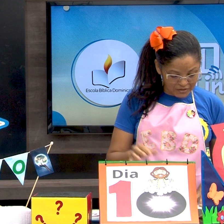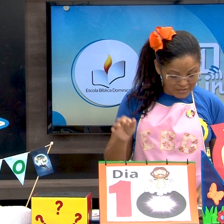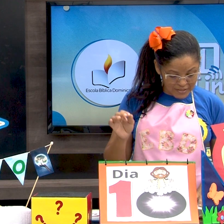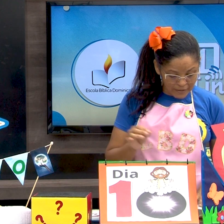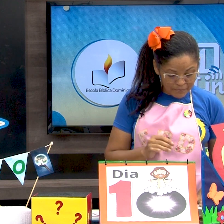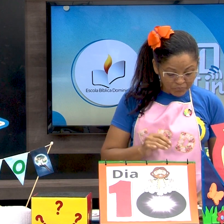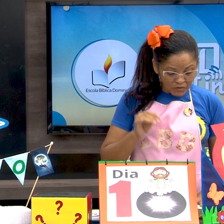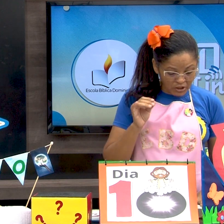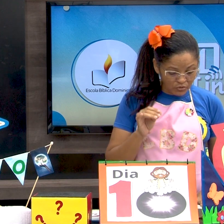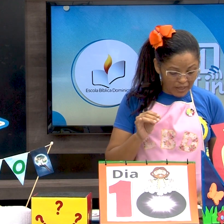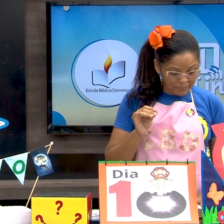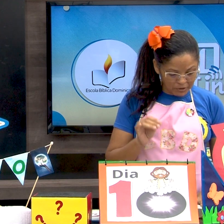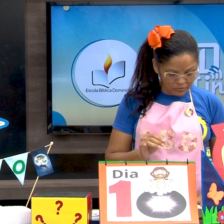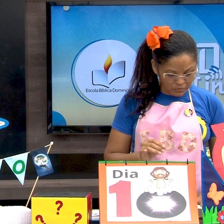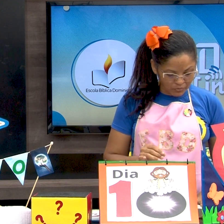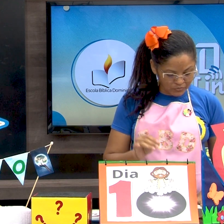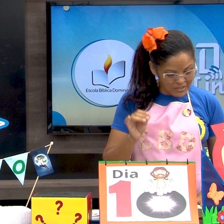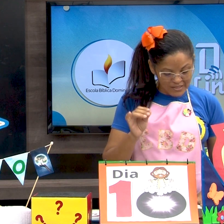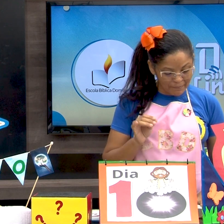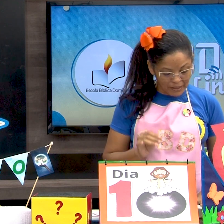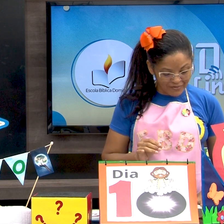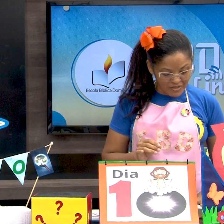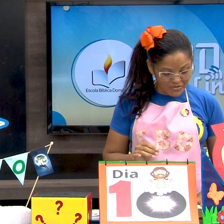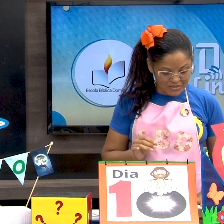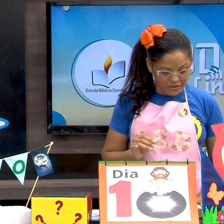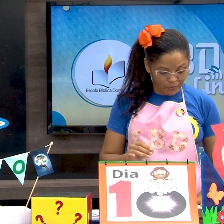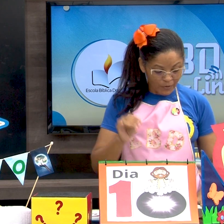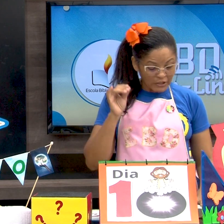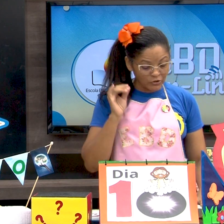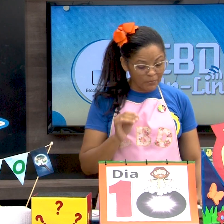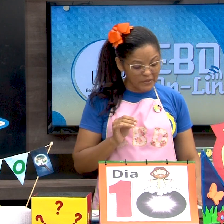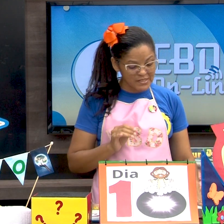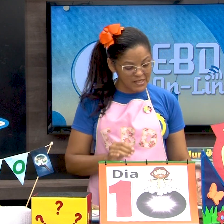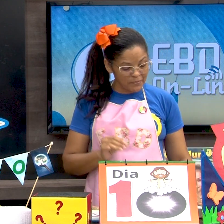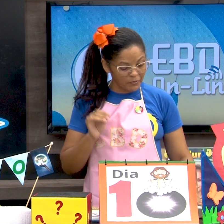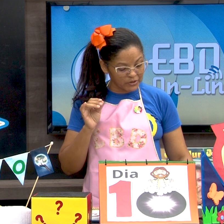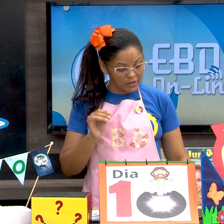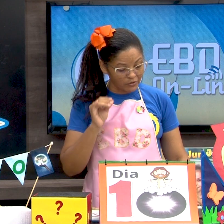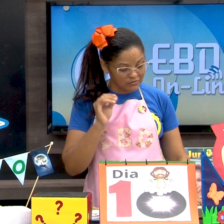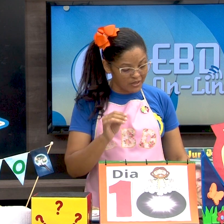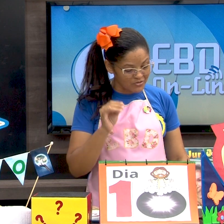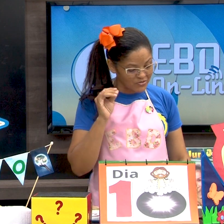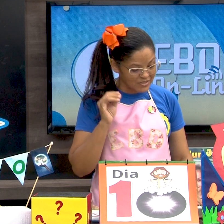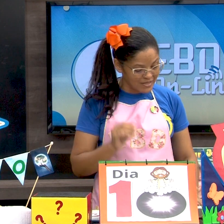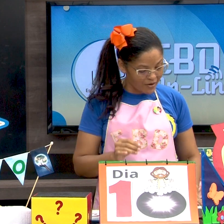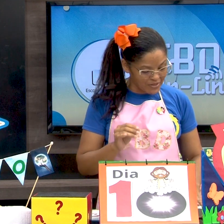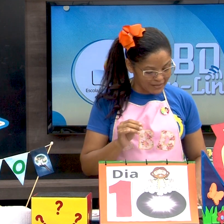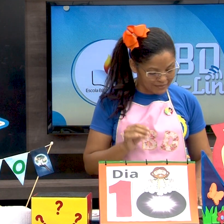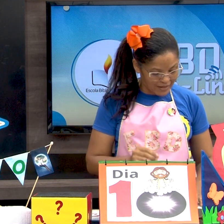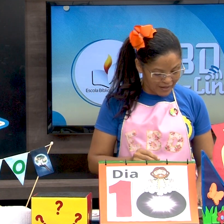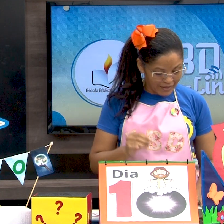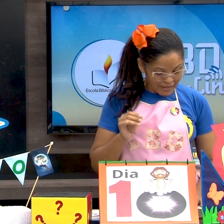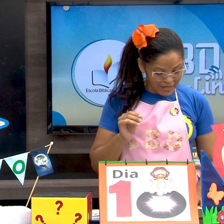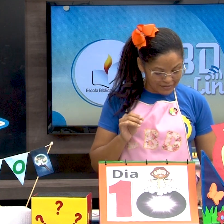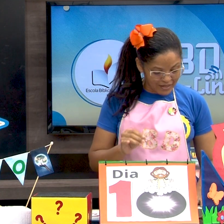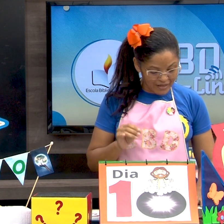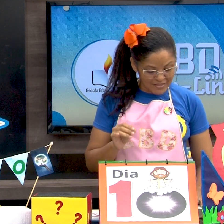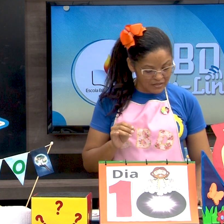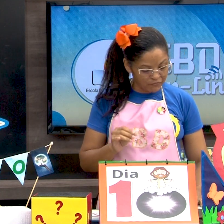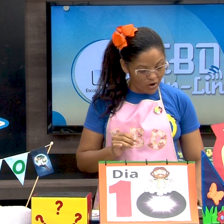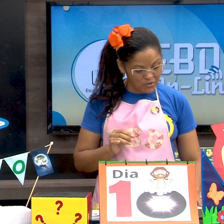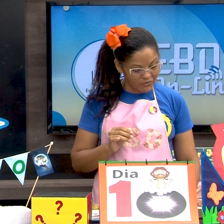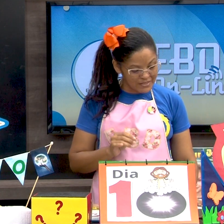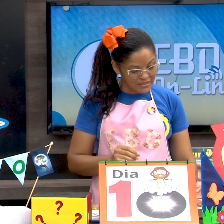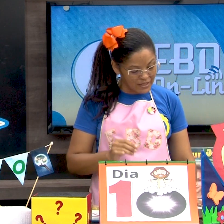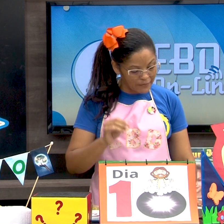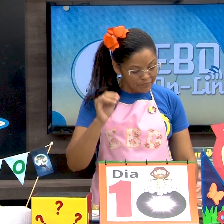gostaria de dizer que no capítulo um diz a palavra do senhor no princípio criou Deus o céu e a terra e a Terra era